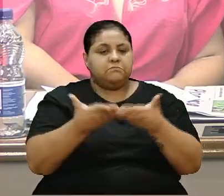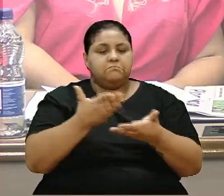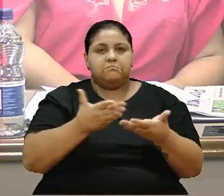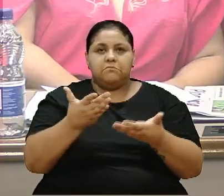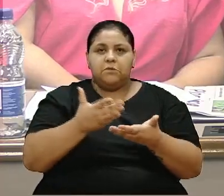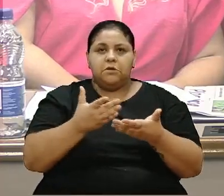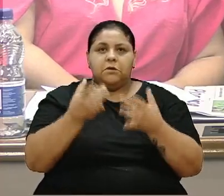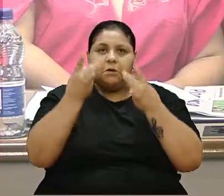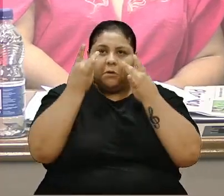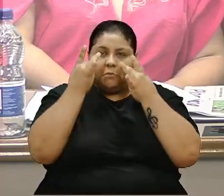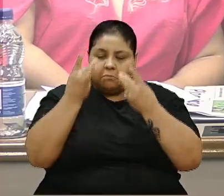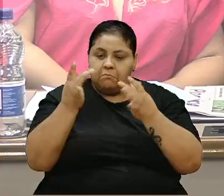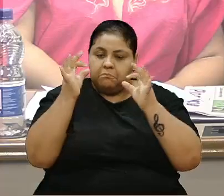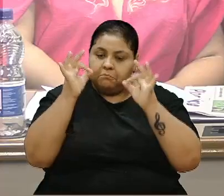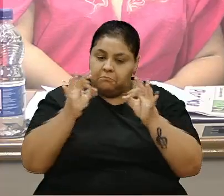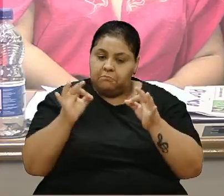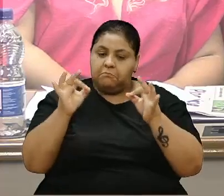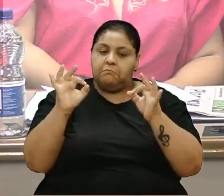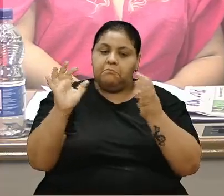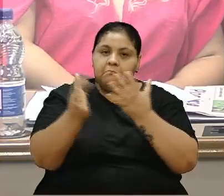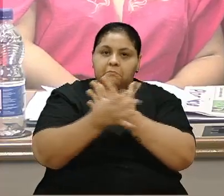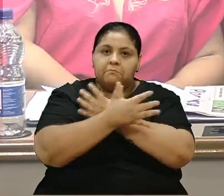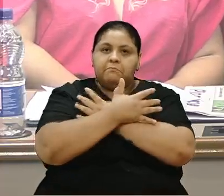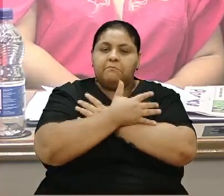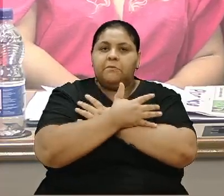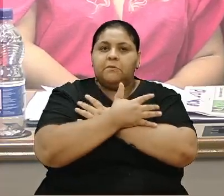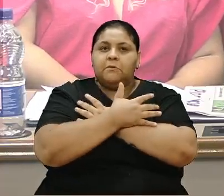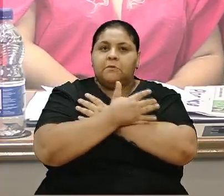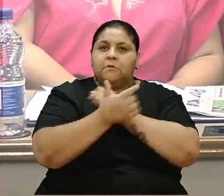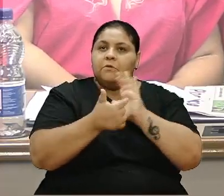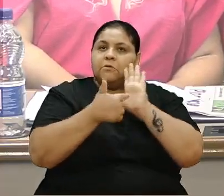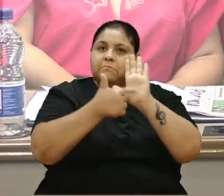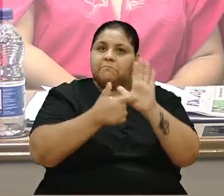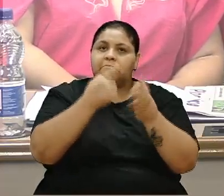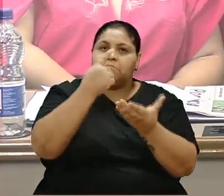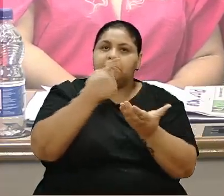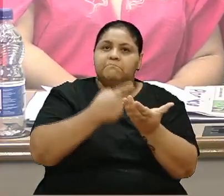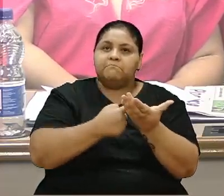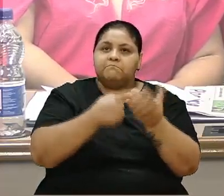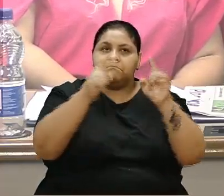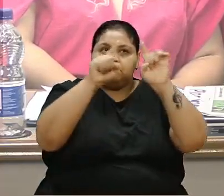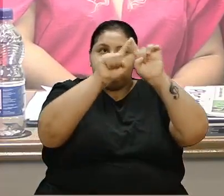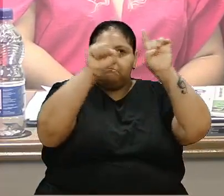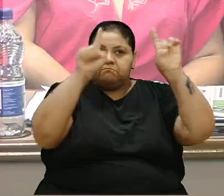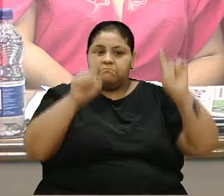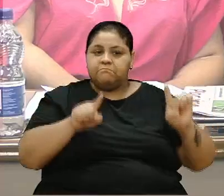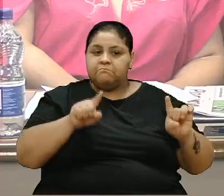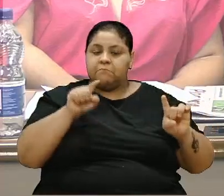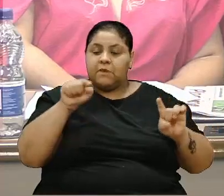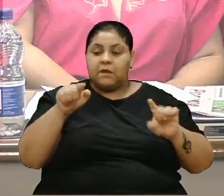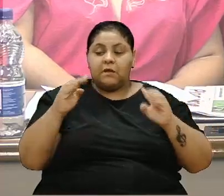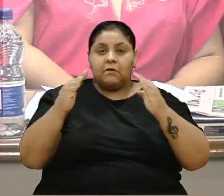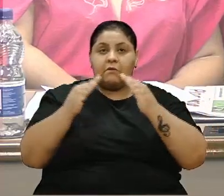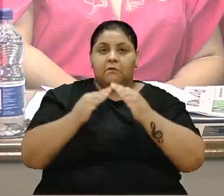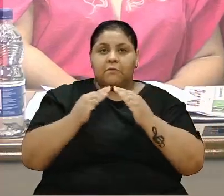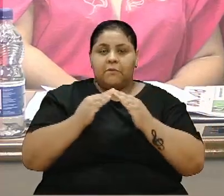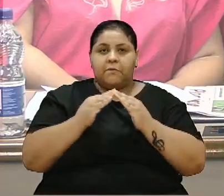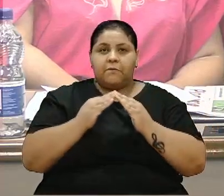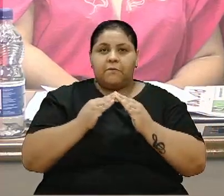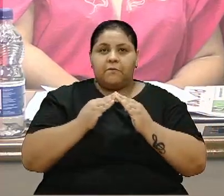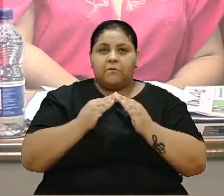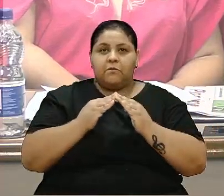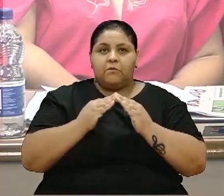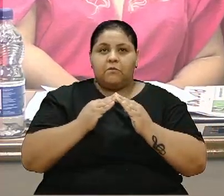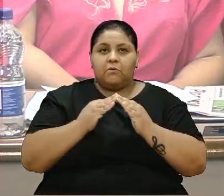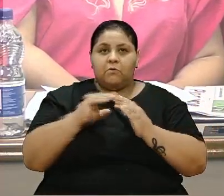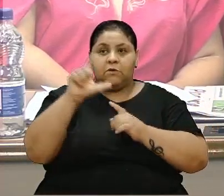atencioso, acolhedor, que demonstrou o compromisso da equipe daquela casa com os